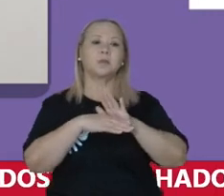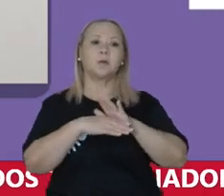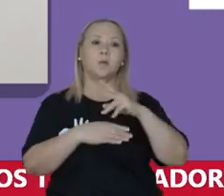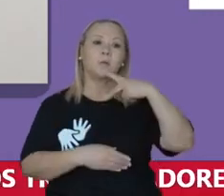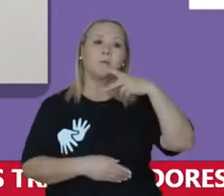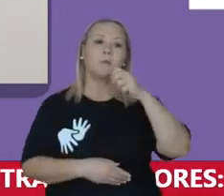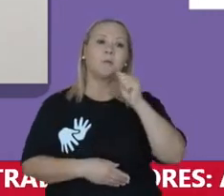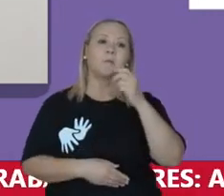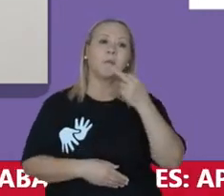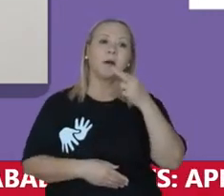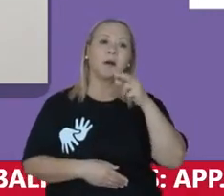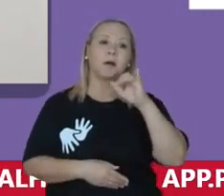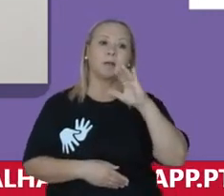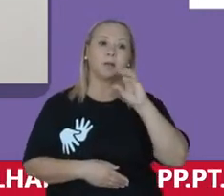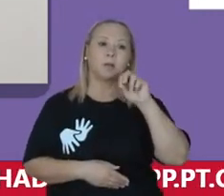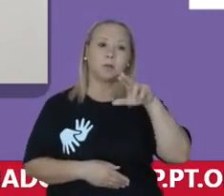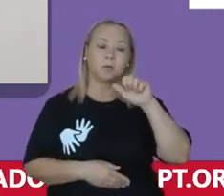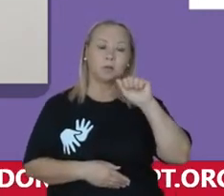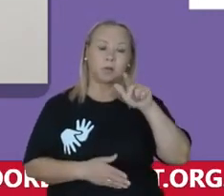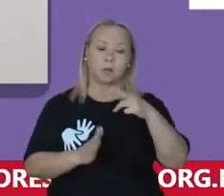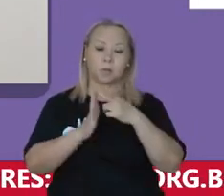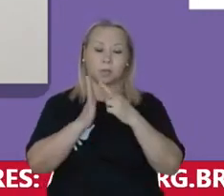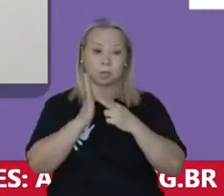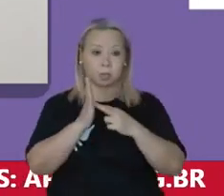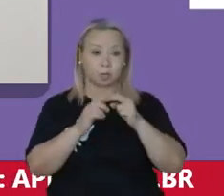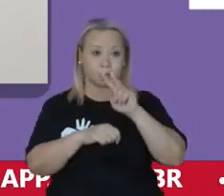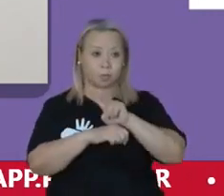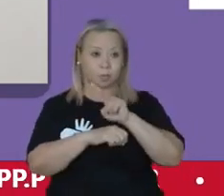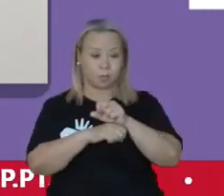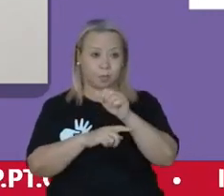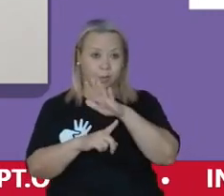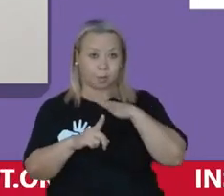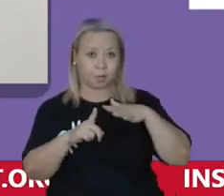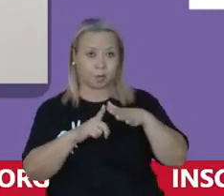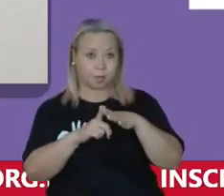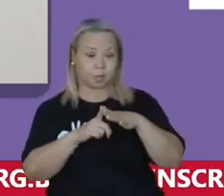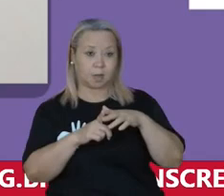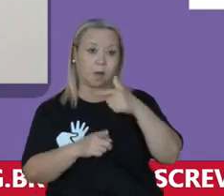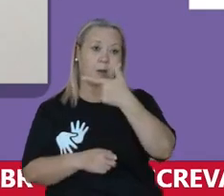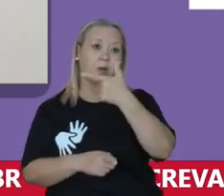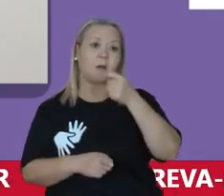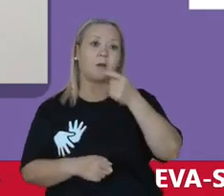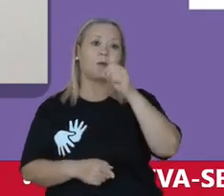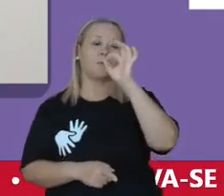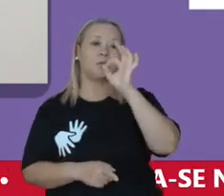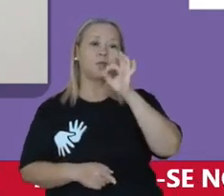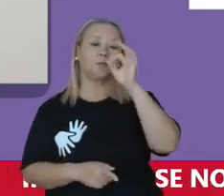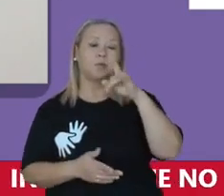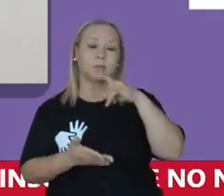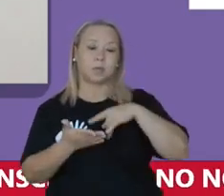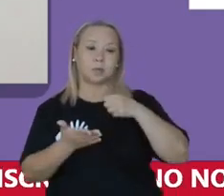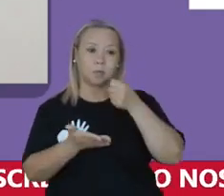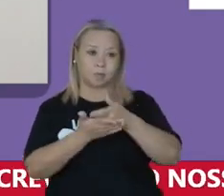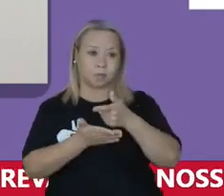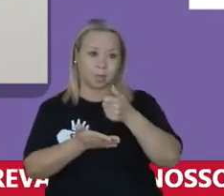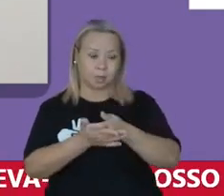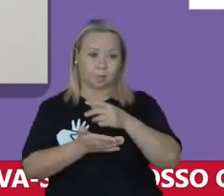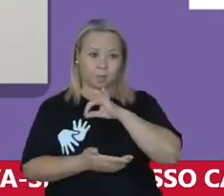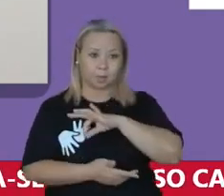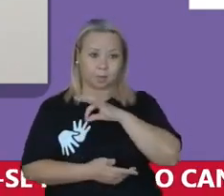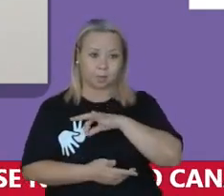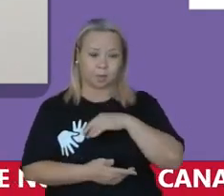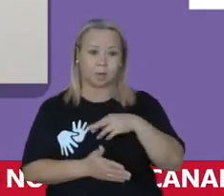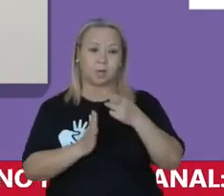patronal para o regime geral da Previdência Social, que corresponde em torno de 20% sobre a folha de pagamento. No caso do regime